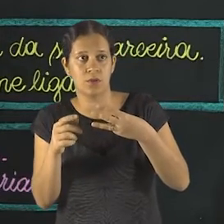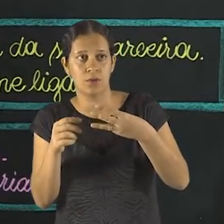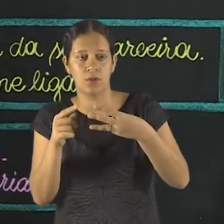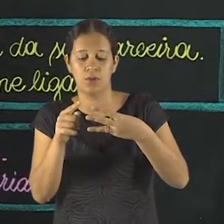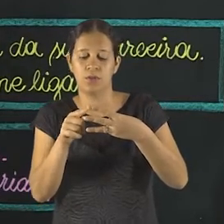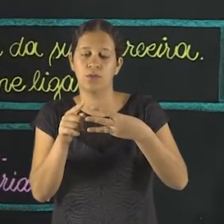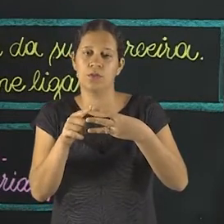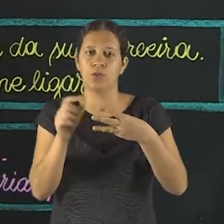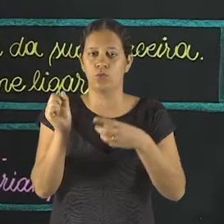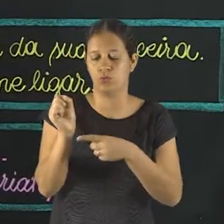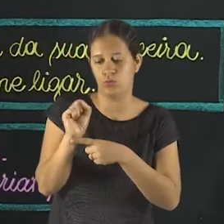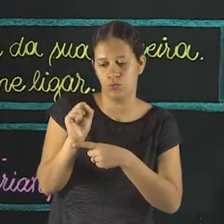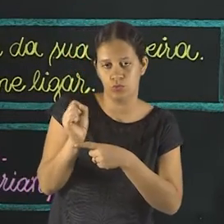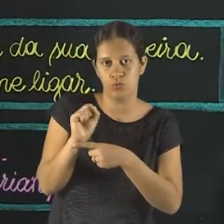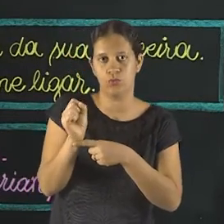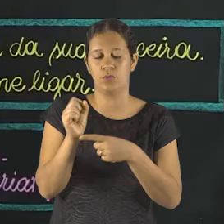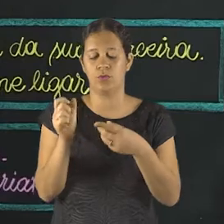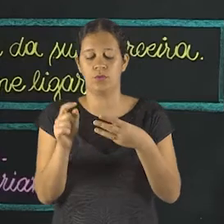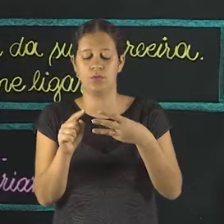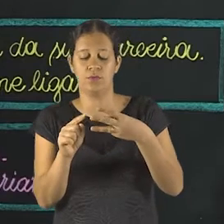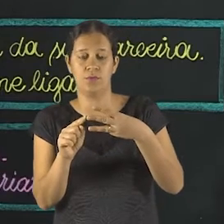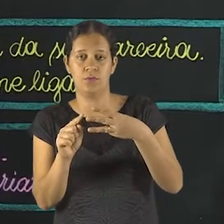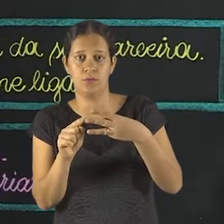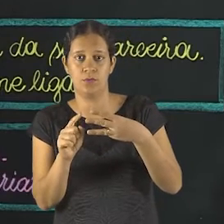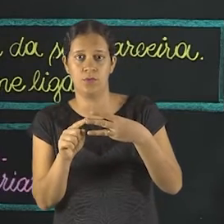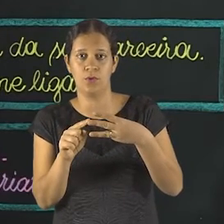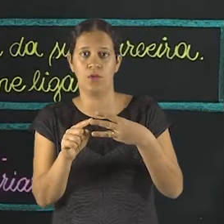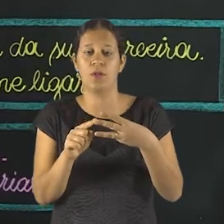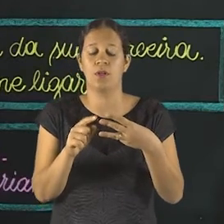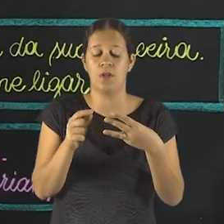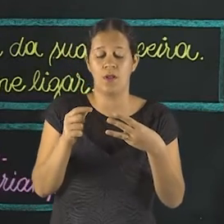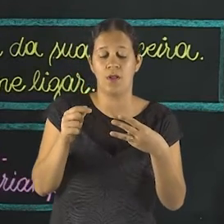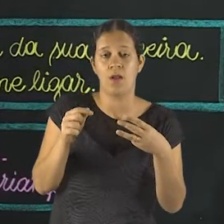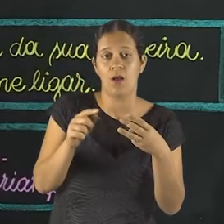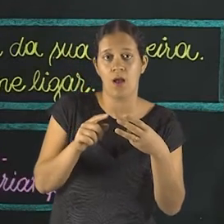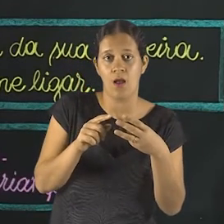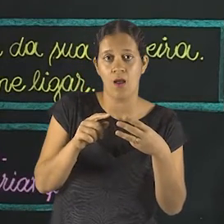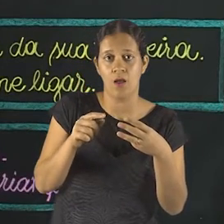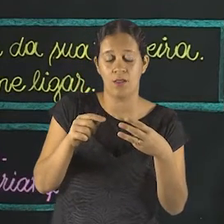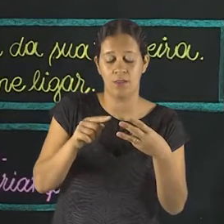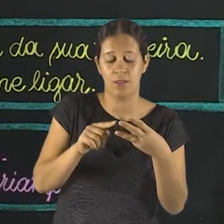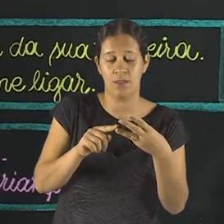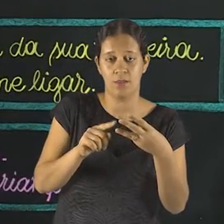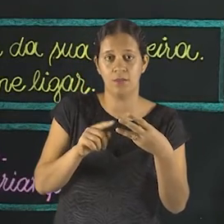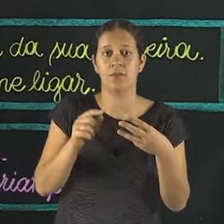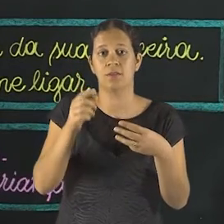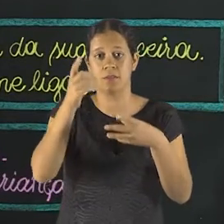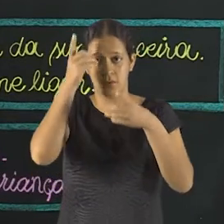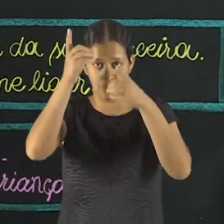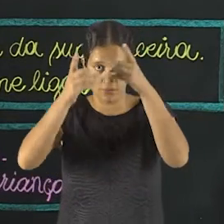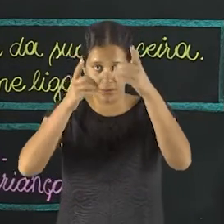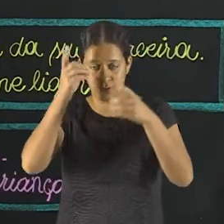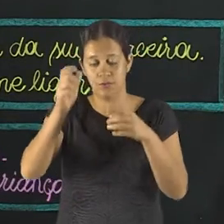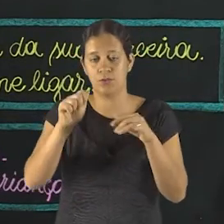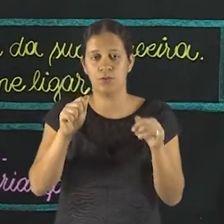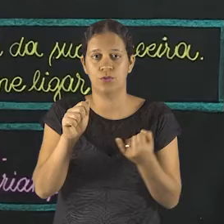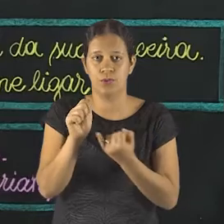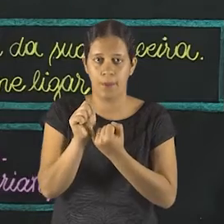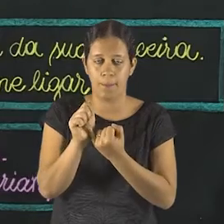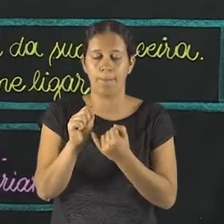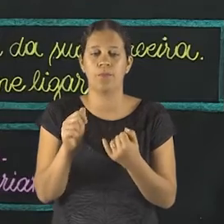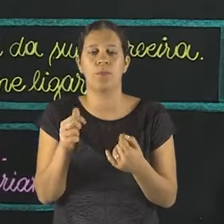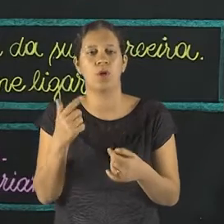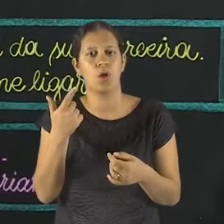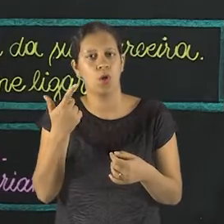ideia de substantivo, o gerúndio associado à ideia de um advérbio e o particípio associado à ideia de adjetivo. É